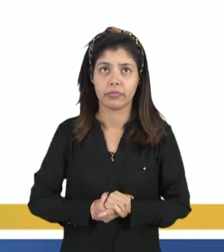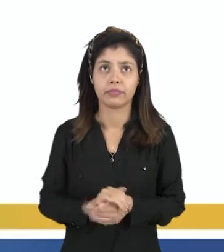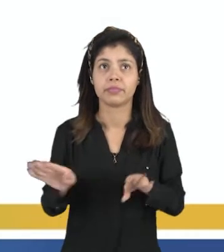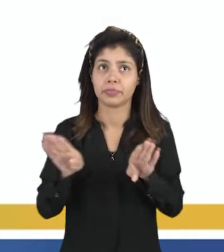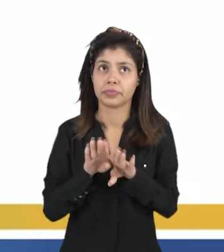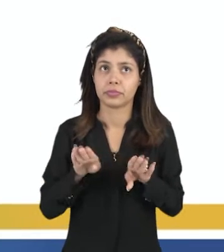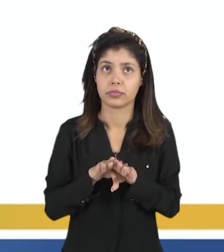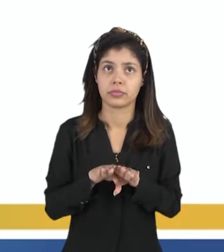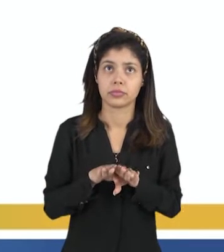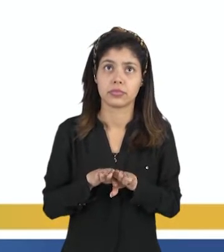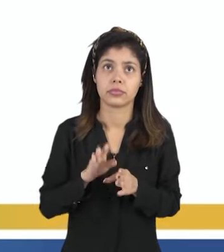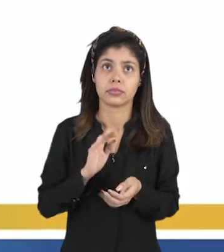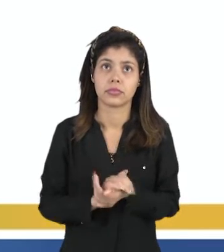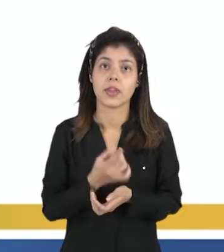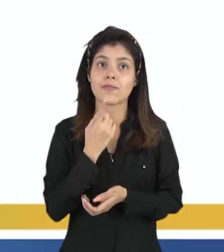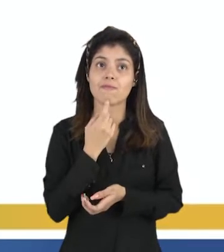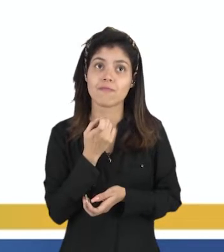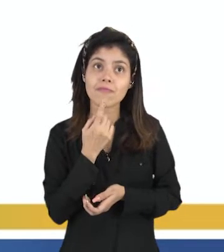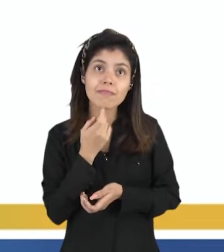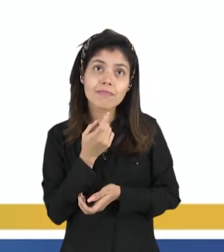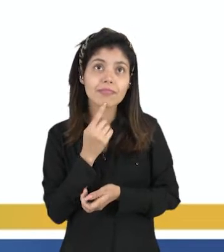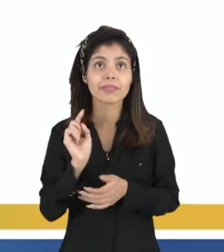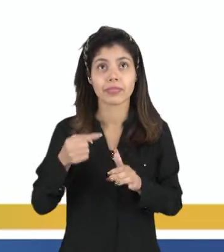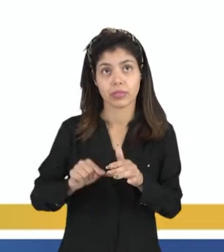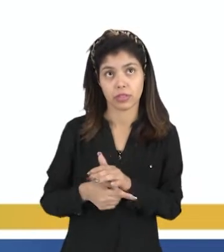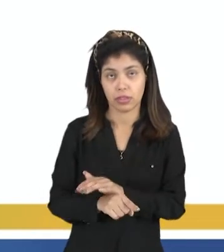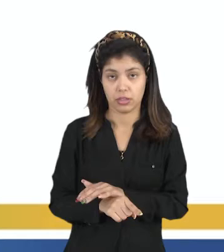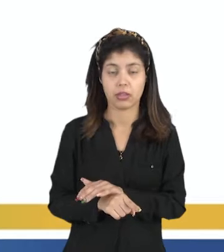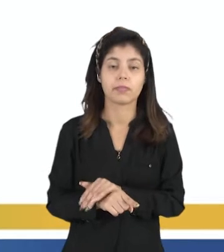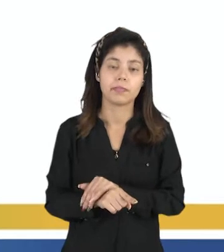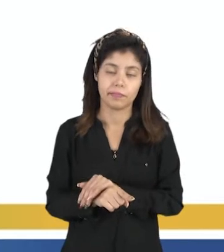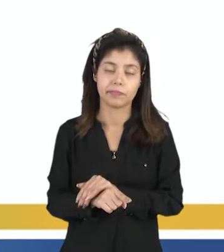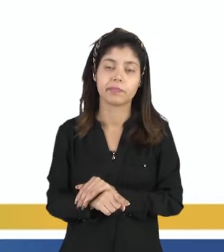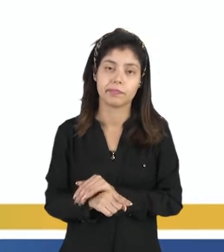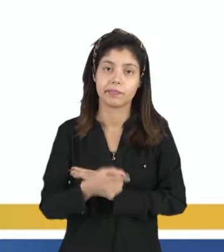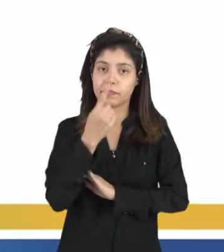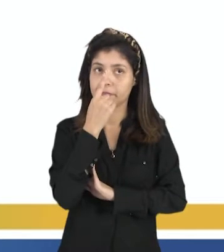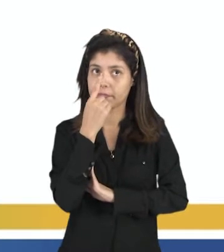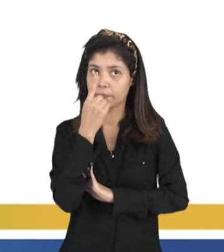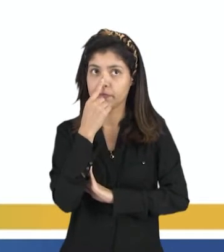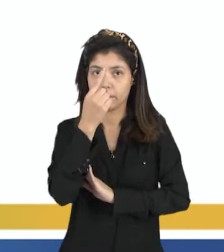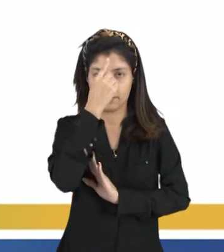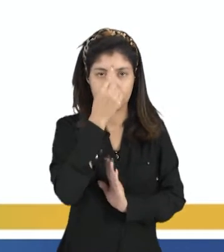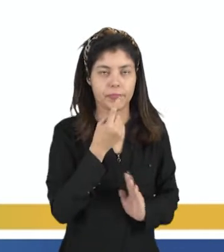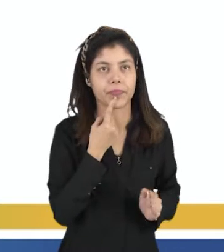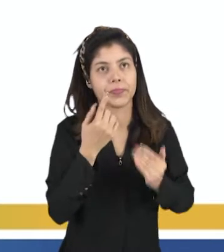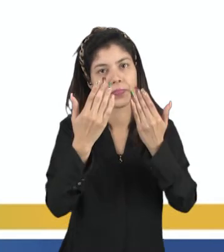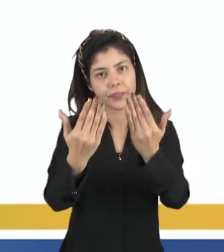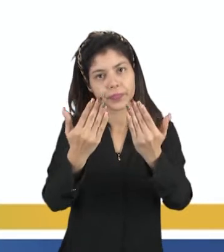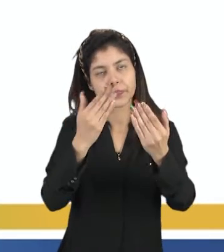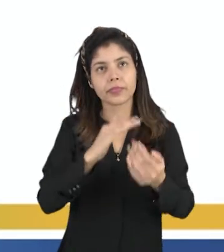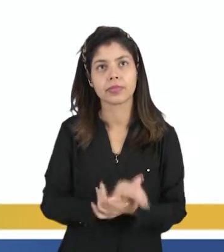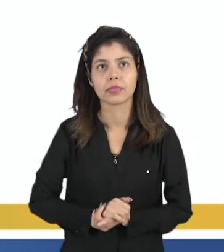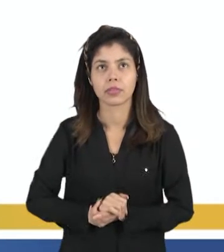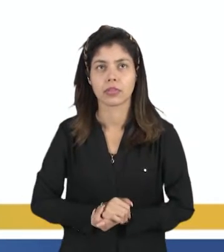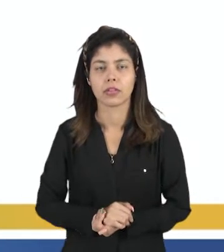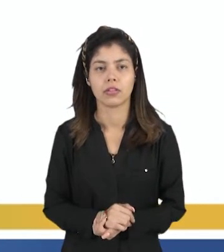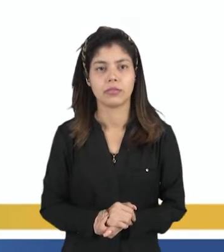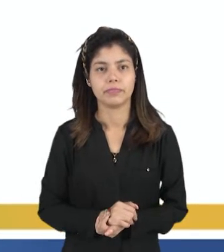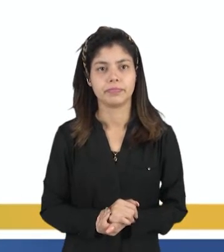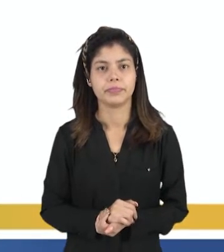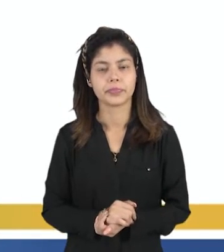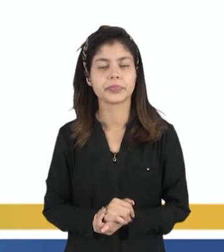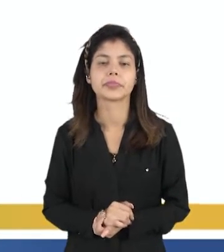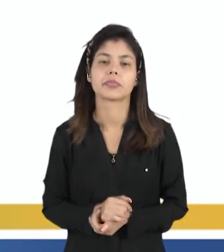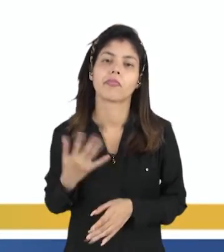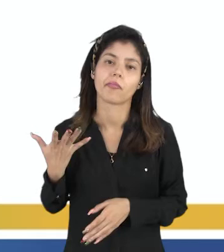Temos também a mucosa vermelha, que se localiza na parte inferior da cavidade nasal, como vocês podem observar na imagem.